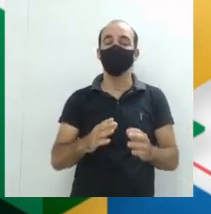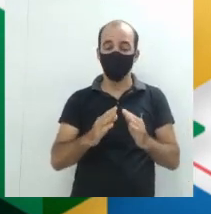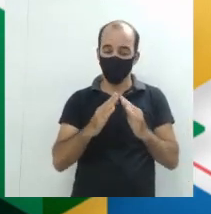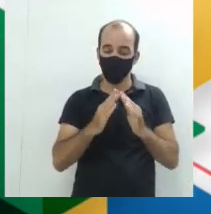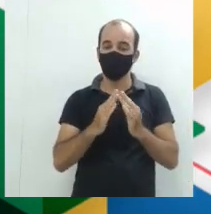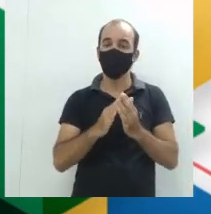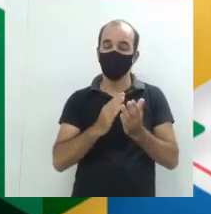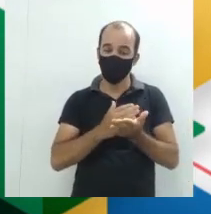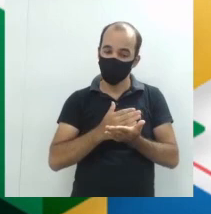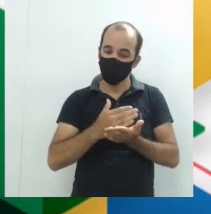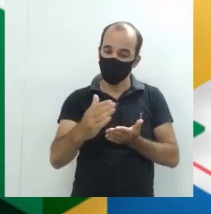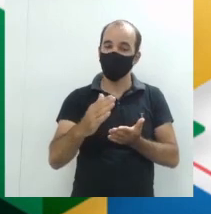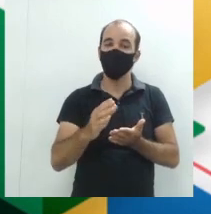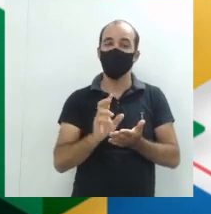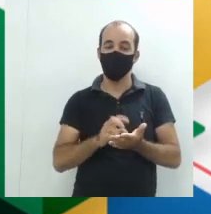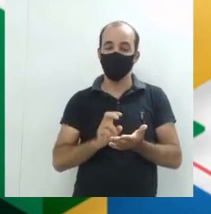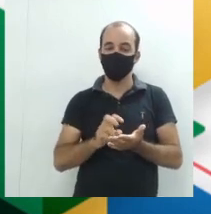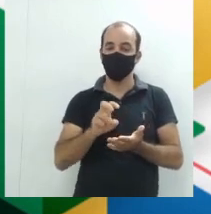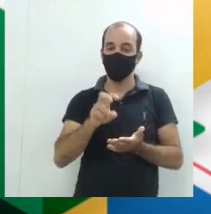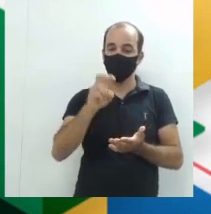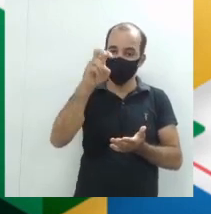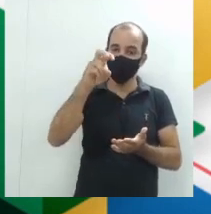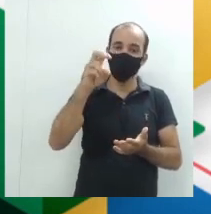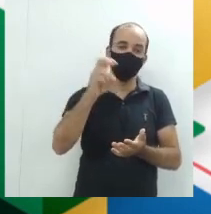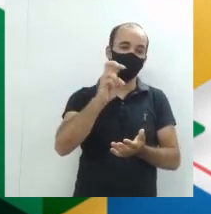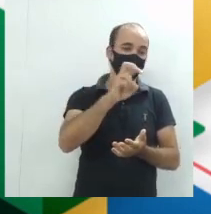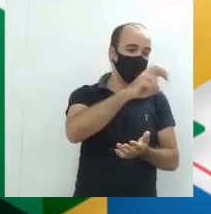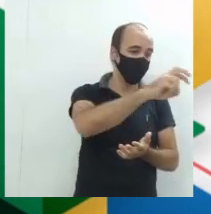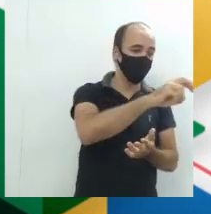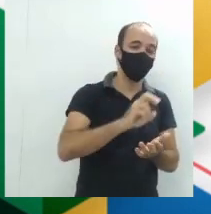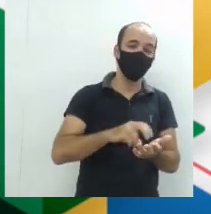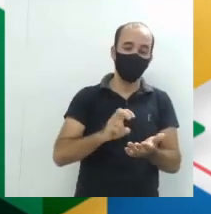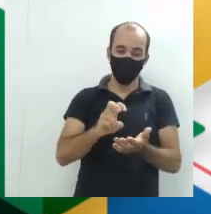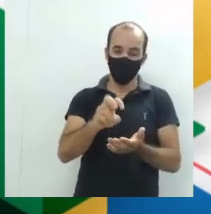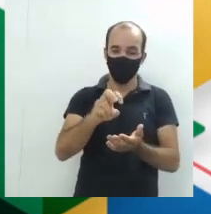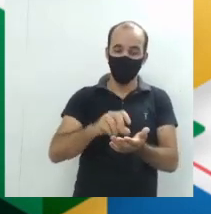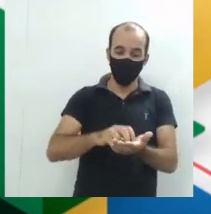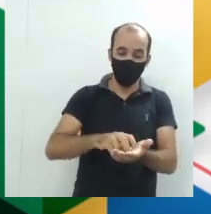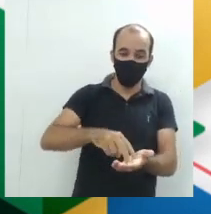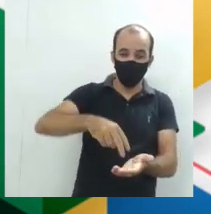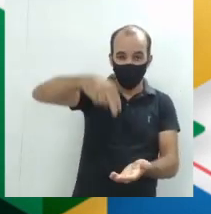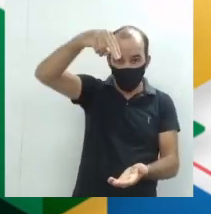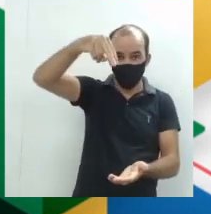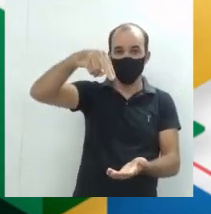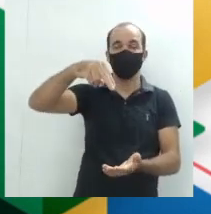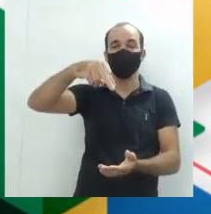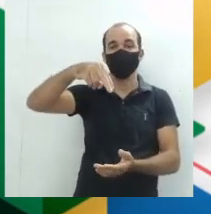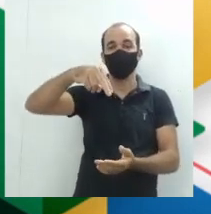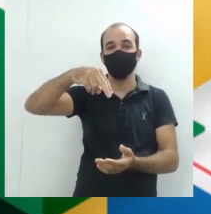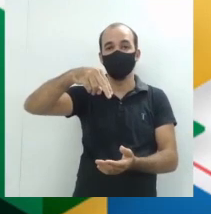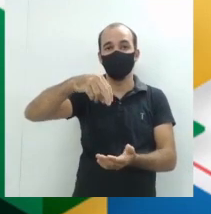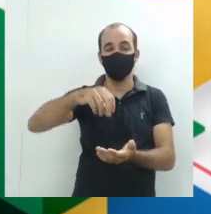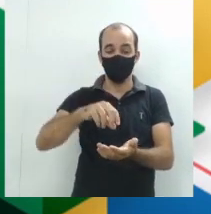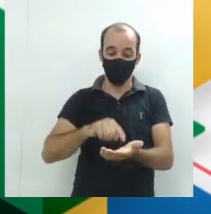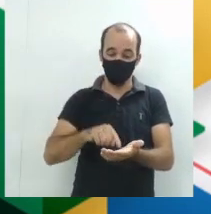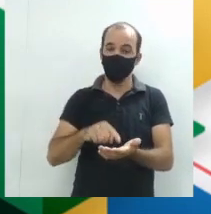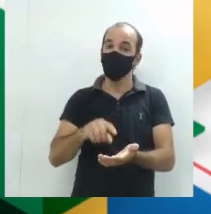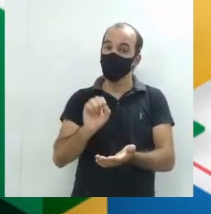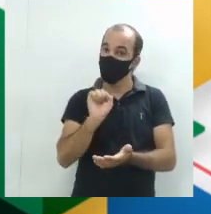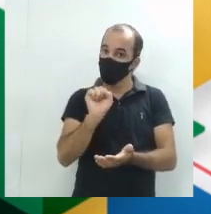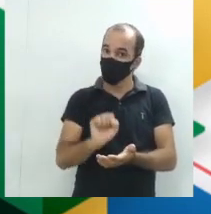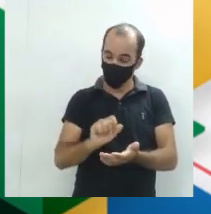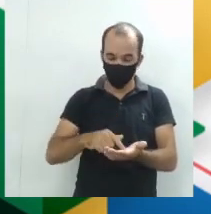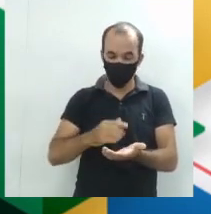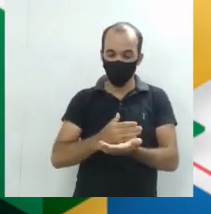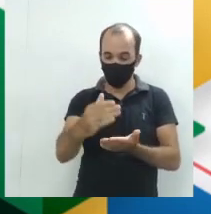que recordar é viver um amor duas vezes. Olha, 100 metros de sul para o norte,